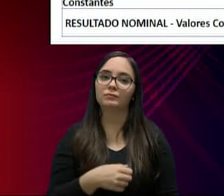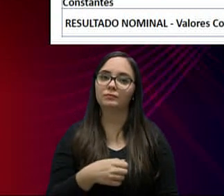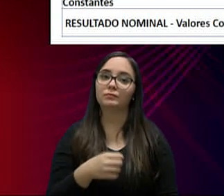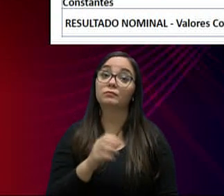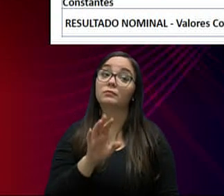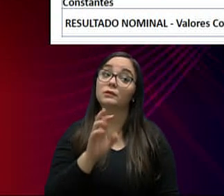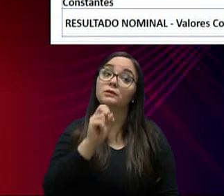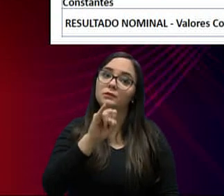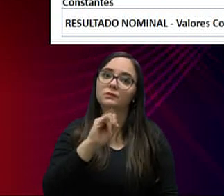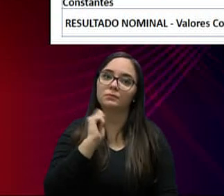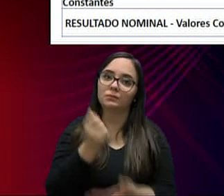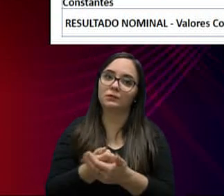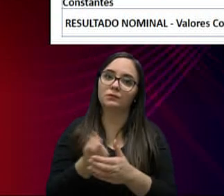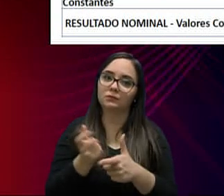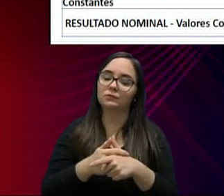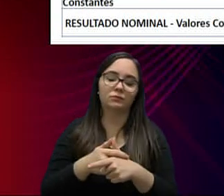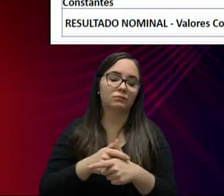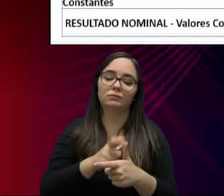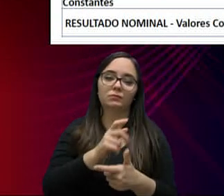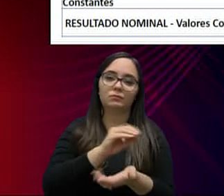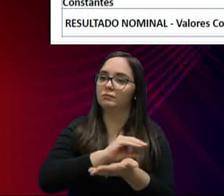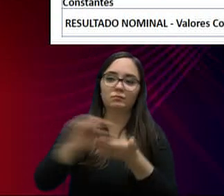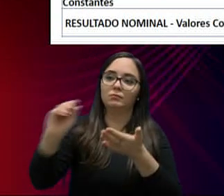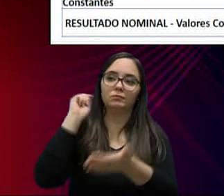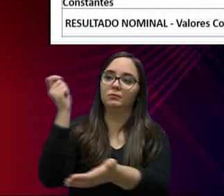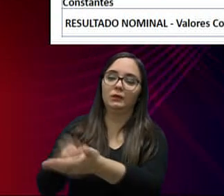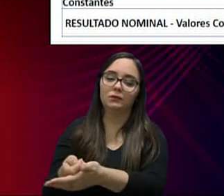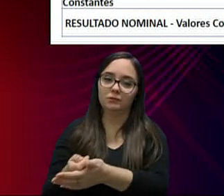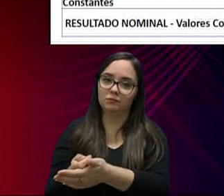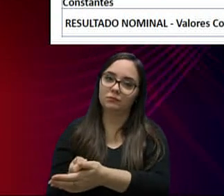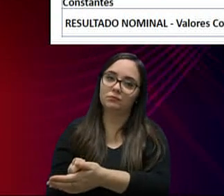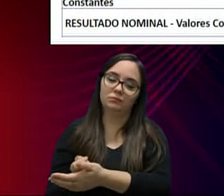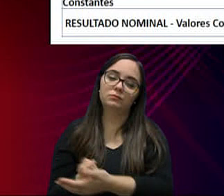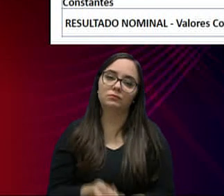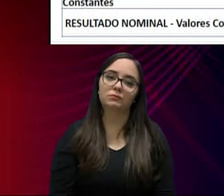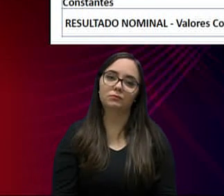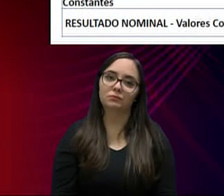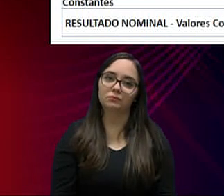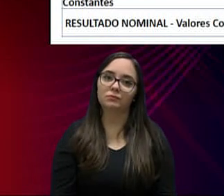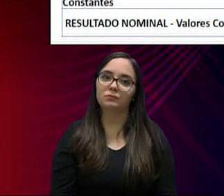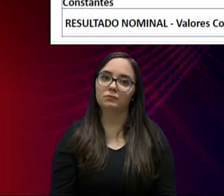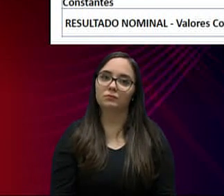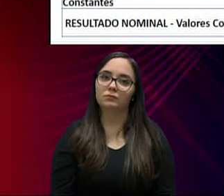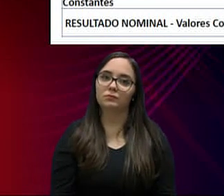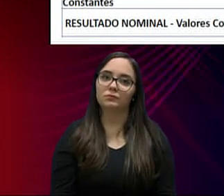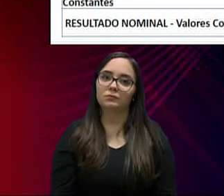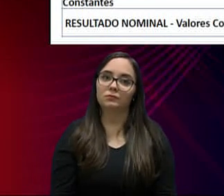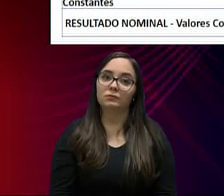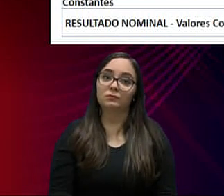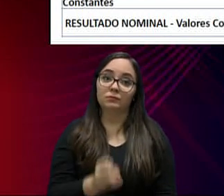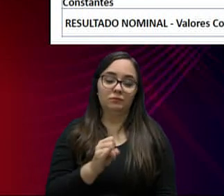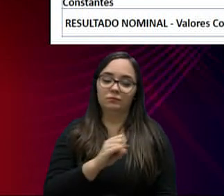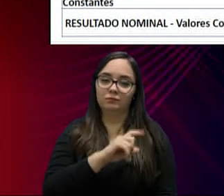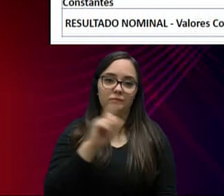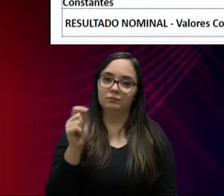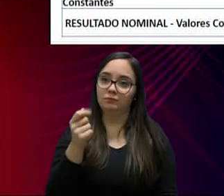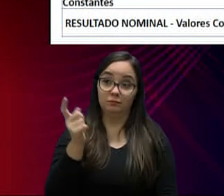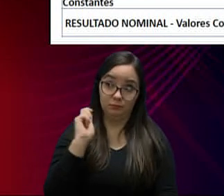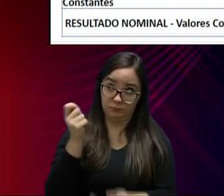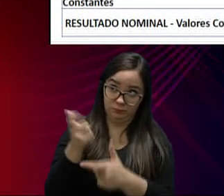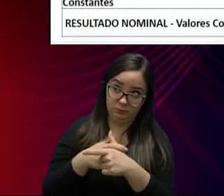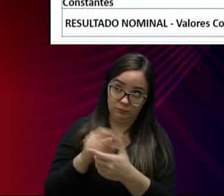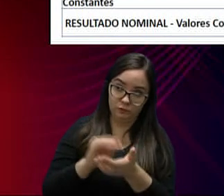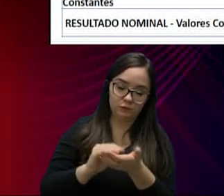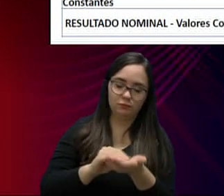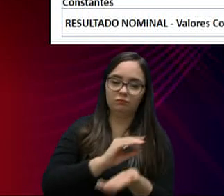nós fossemos pagar a dívida tudo de uma vez só viu isso se ele pegasse um todos os bolos de na